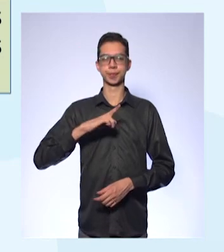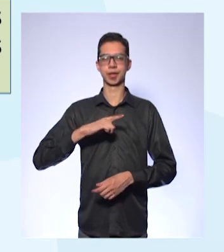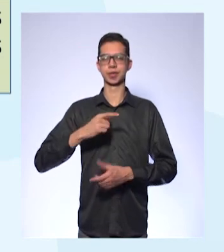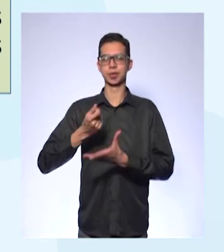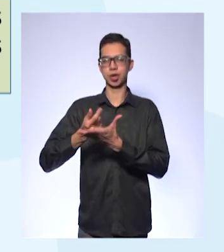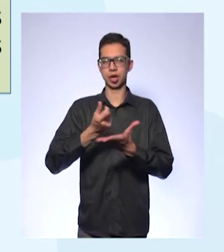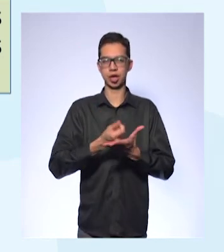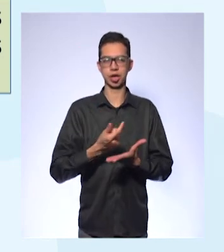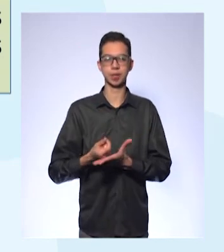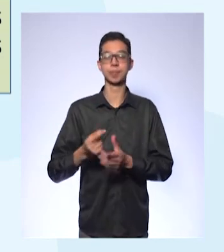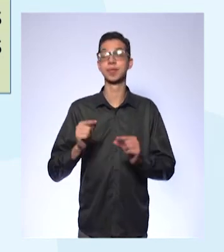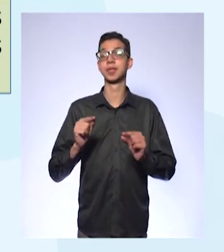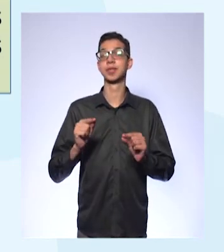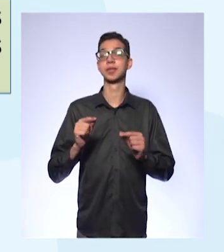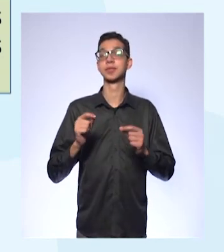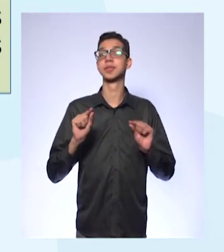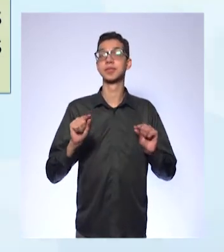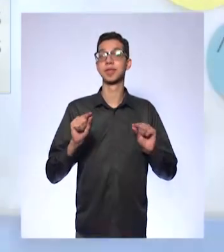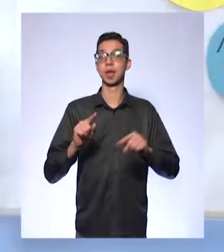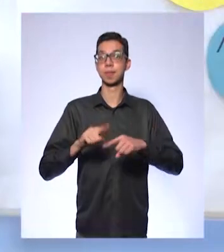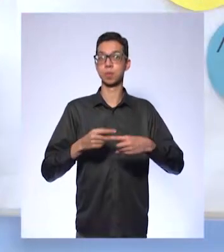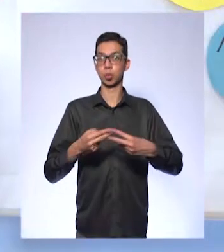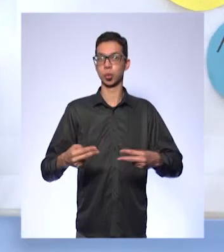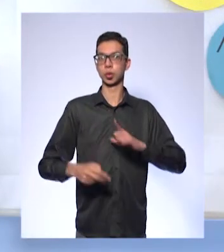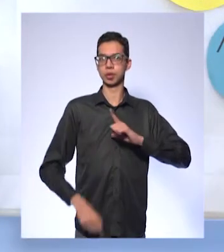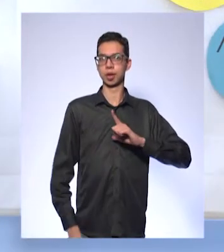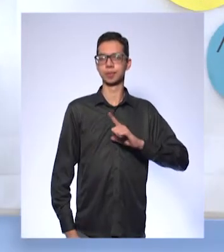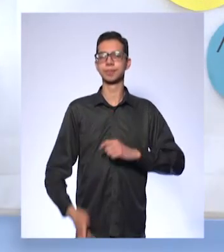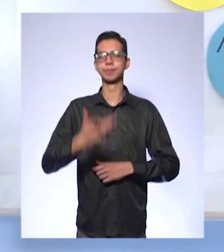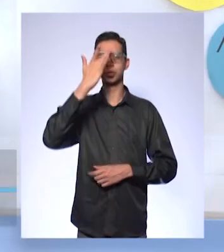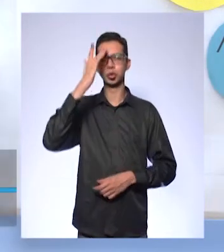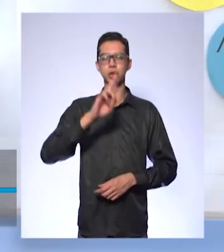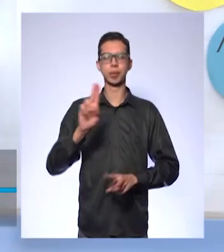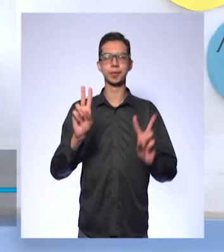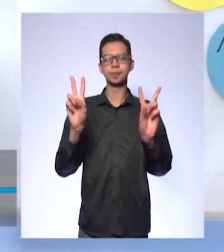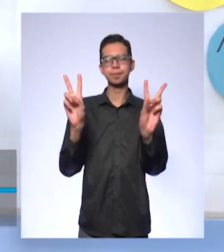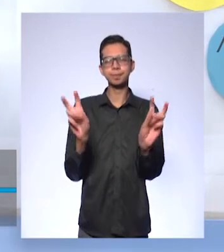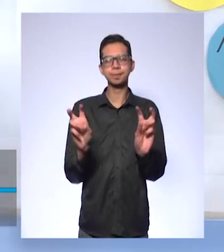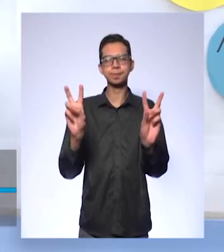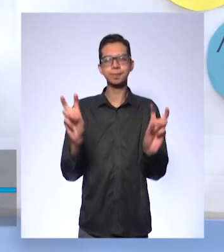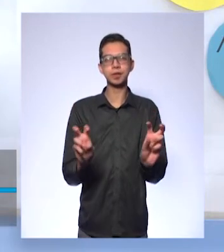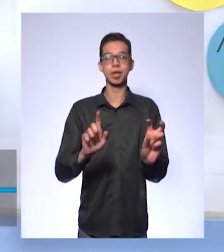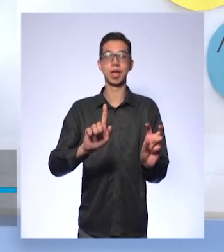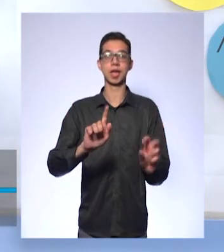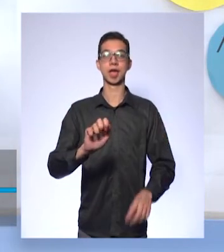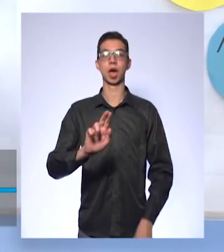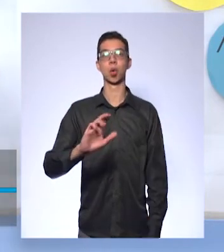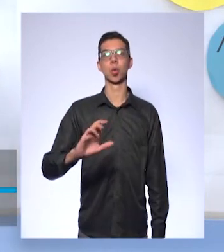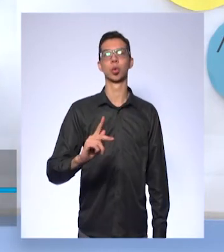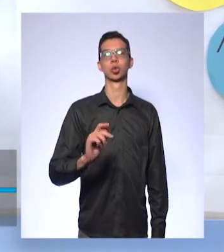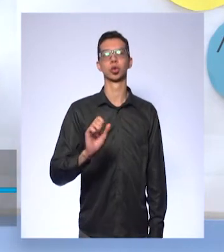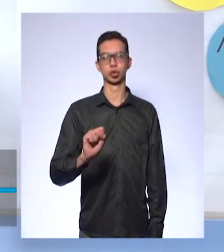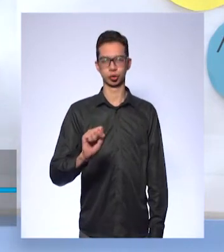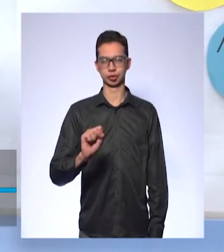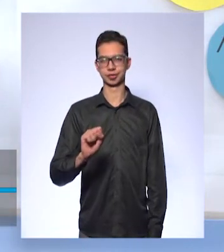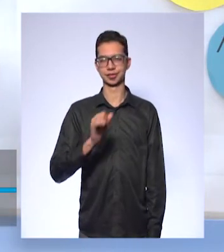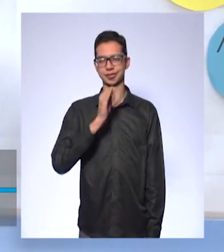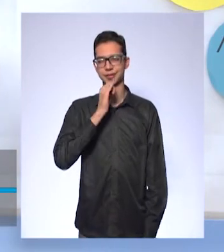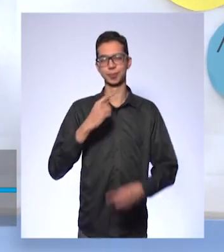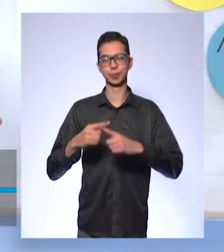Rio Grande do Sul. Então, assim, pessoal, olha só. Rio Grande do Sul, eles tinham lá